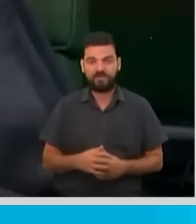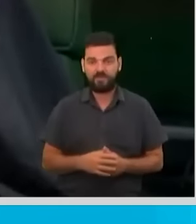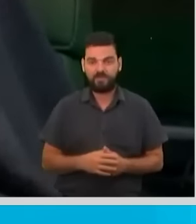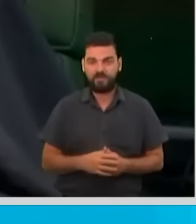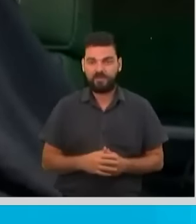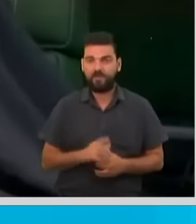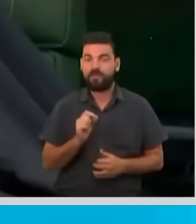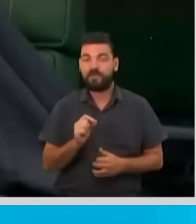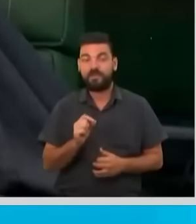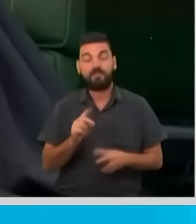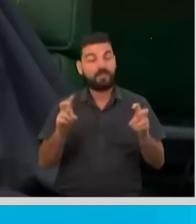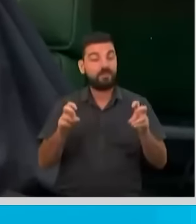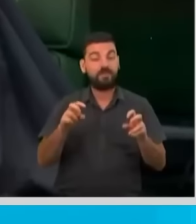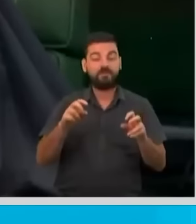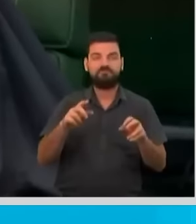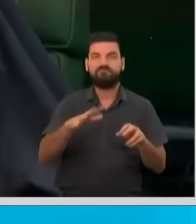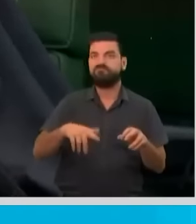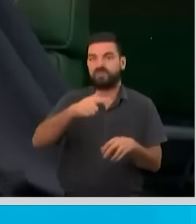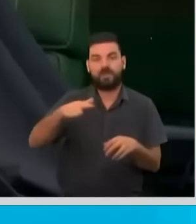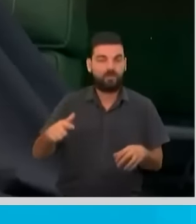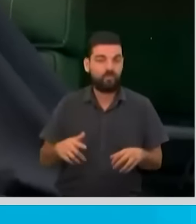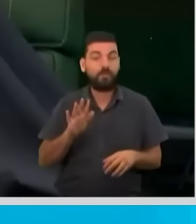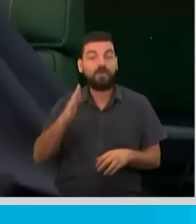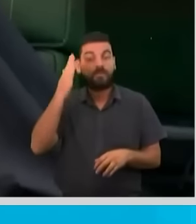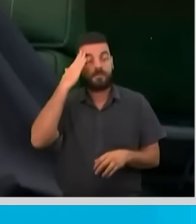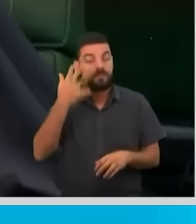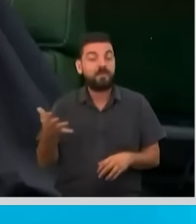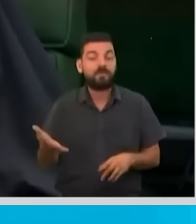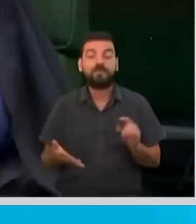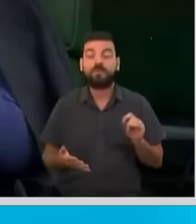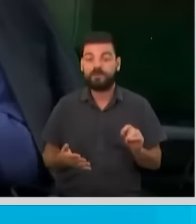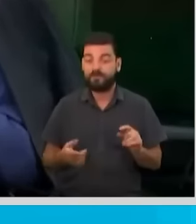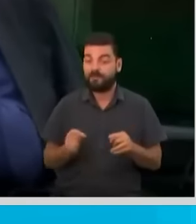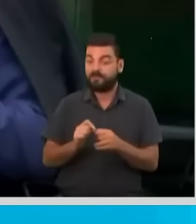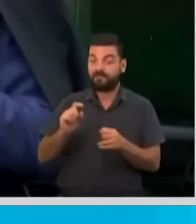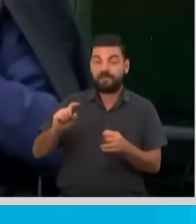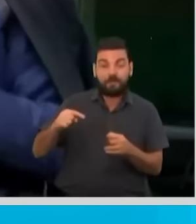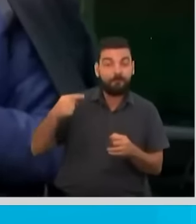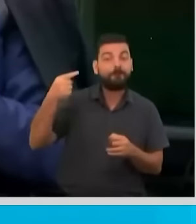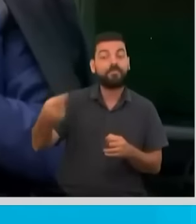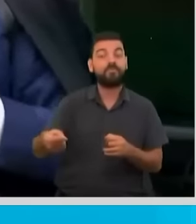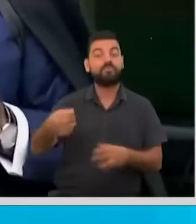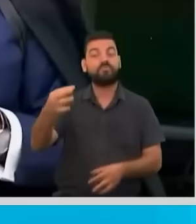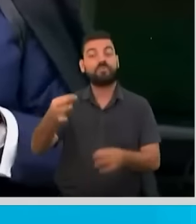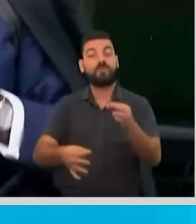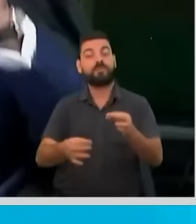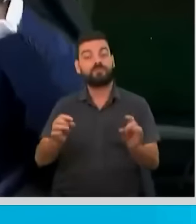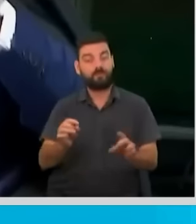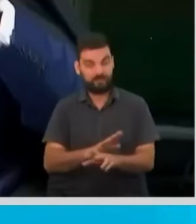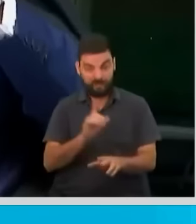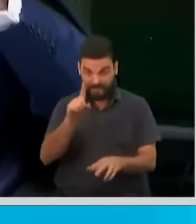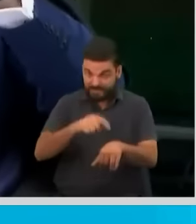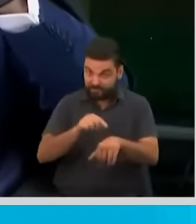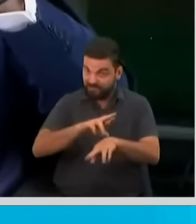social e talvez seja essa dificuldade que o STF esteja enfrentando encontrar esse equilíbrio para não prejudicar mais a